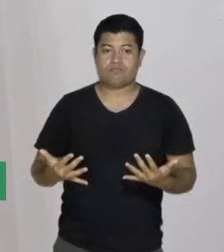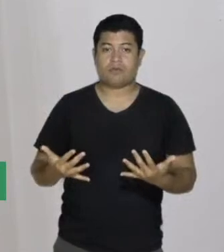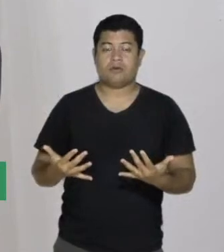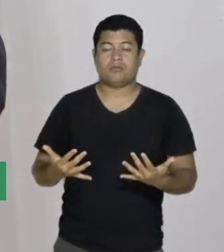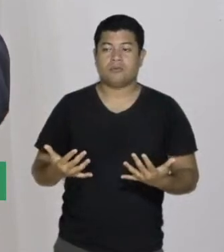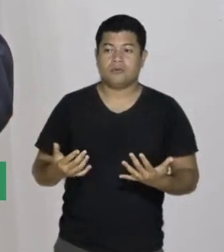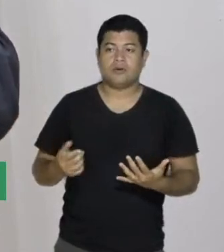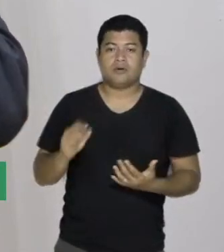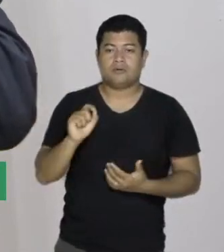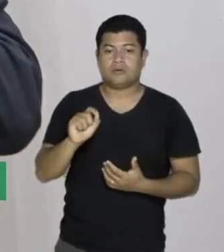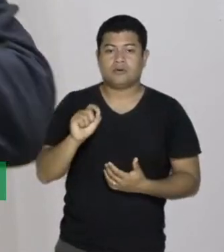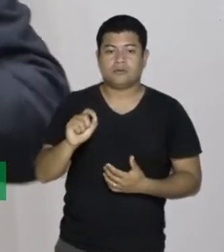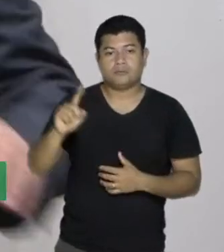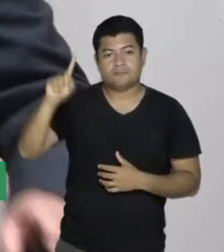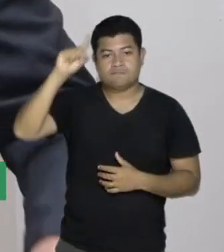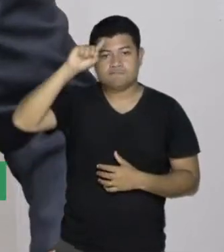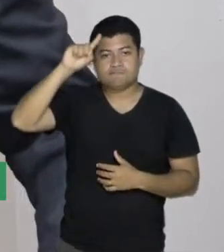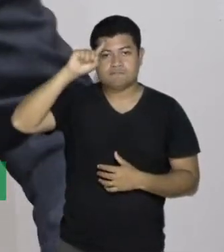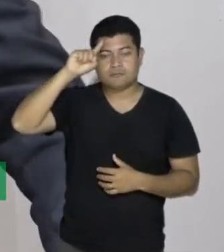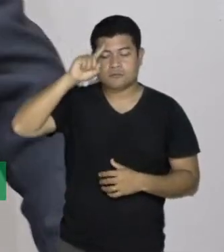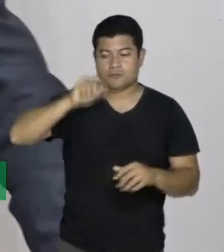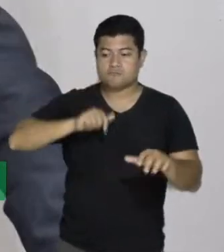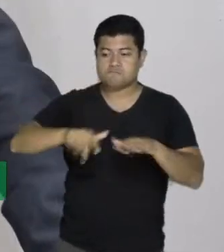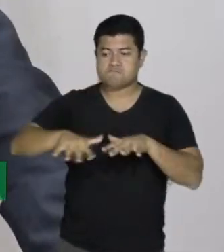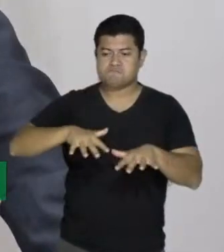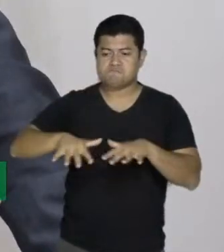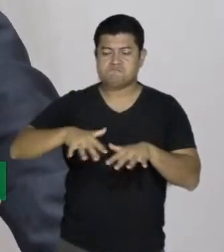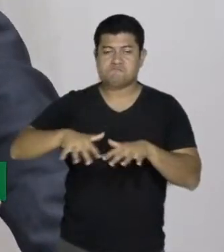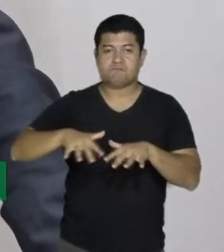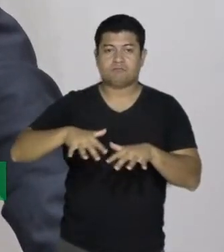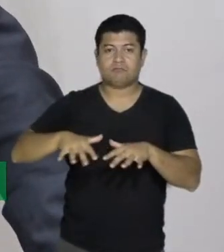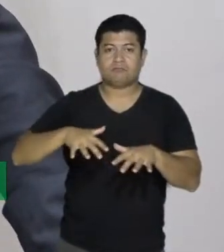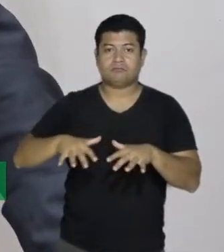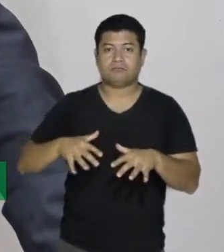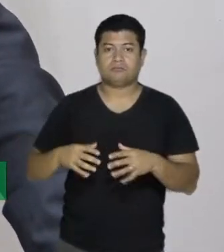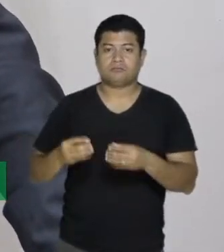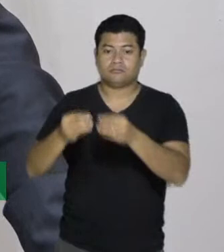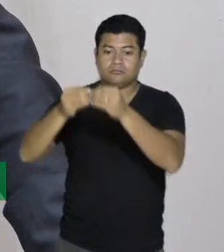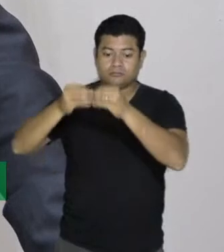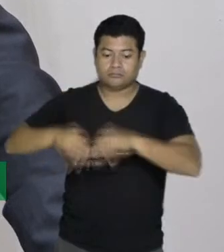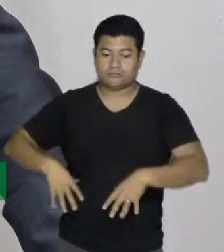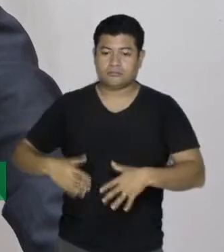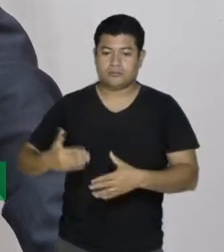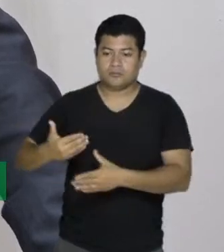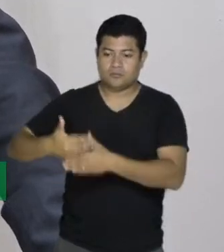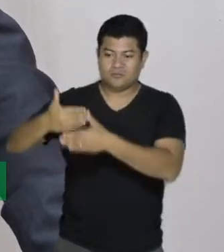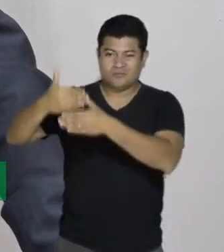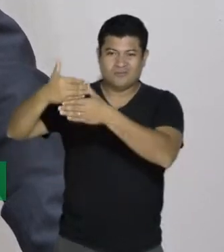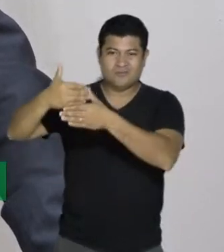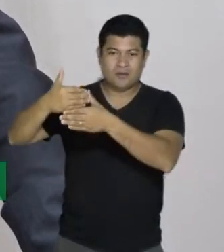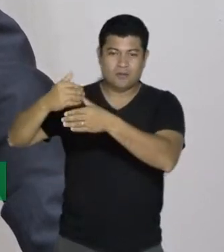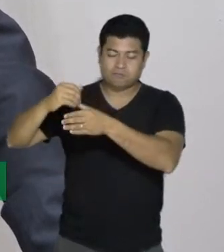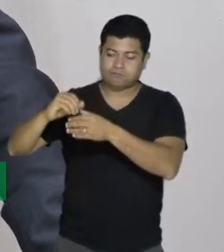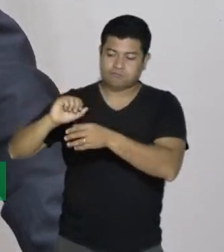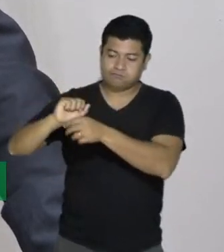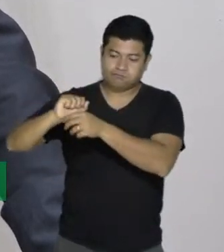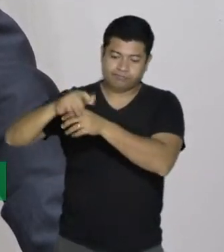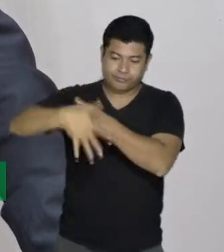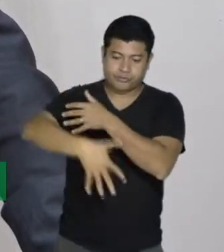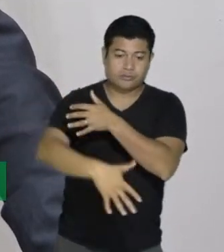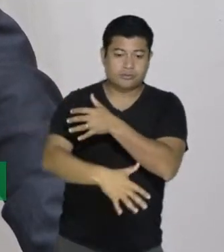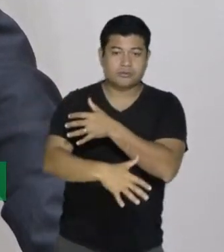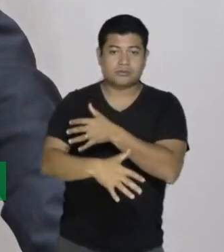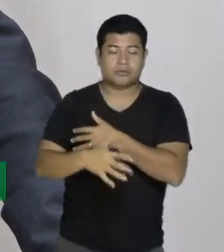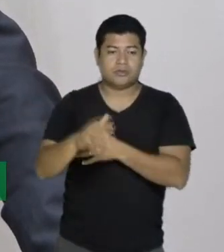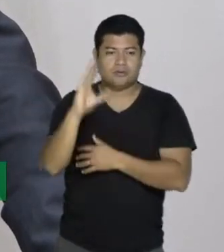lutas do movimento atingidos pelas barragens a nível